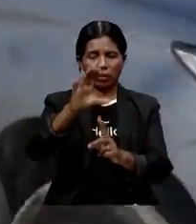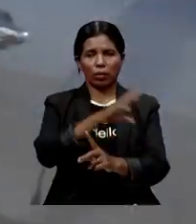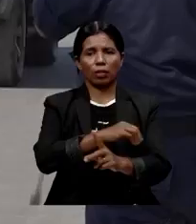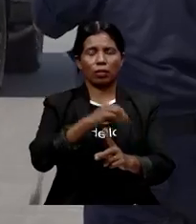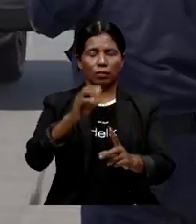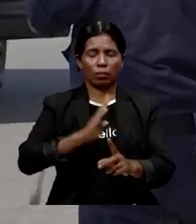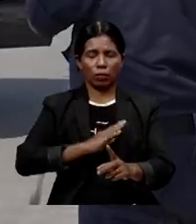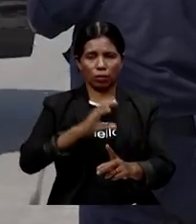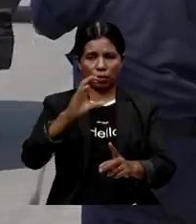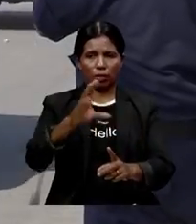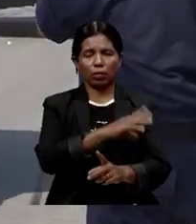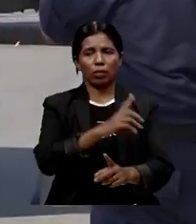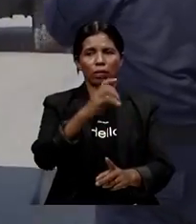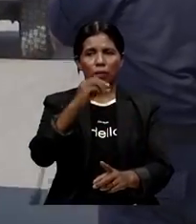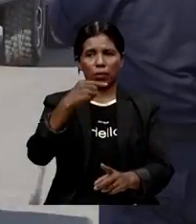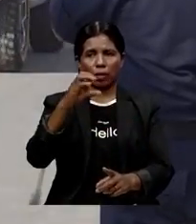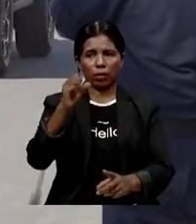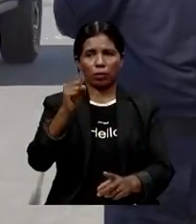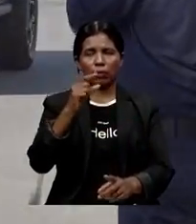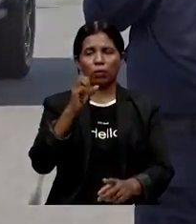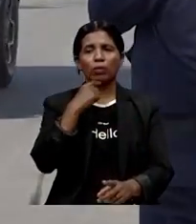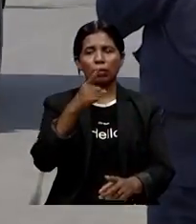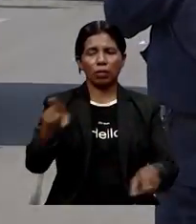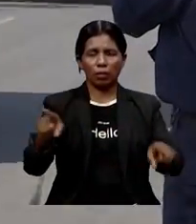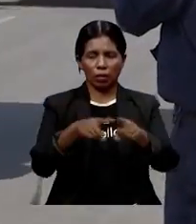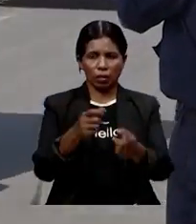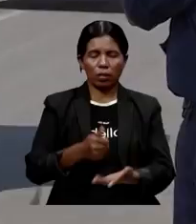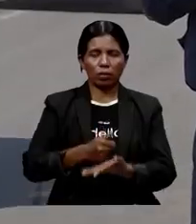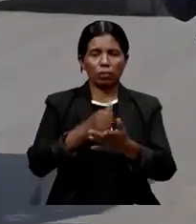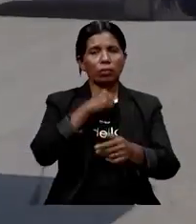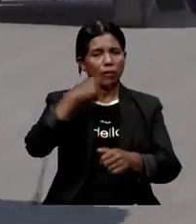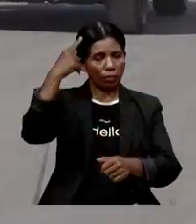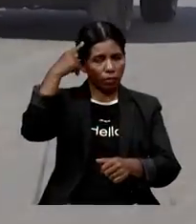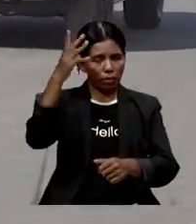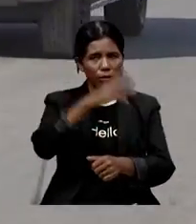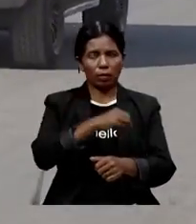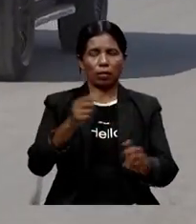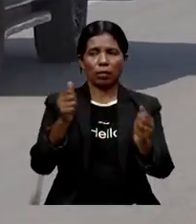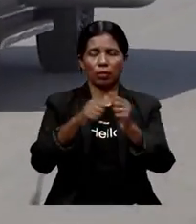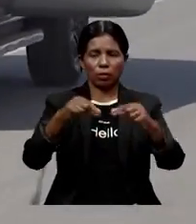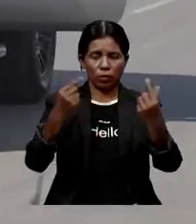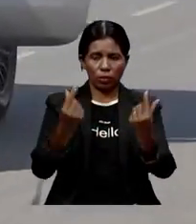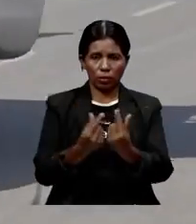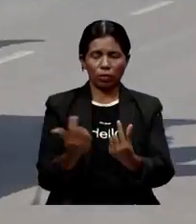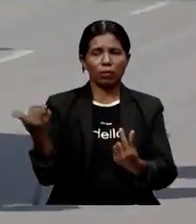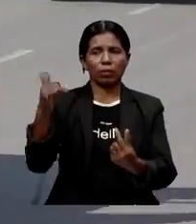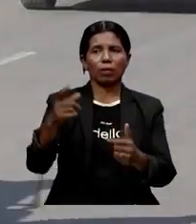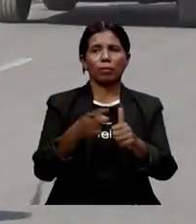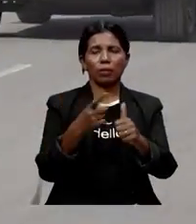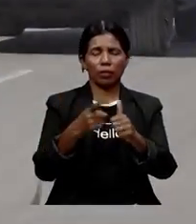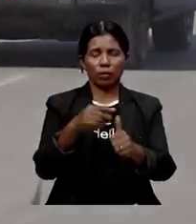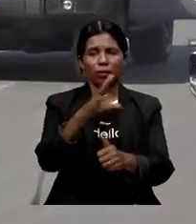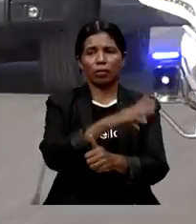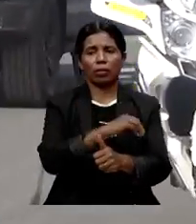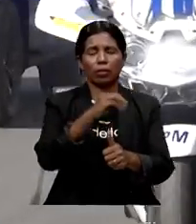terrestre Balcão, Coronel Domingo Soares Dubu, sai ajudante e acompanha Papa Francisco. No equipa avançada, segue primeiro, segue